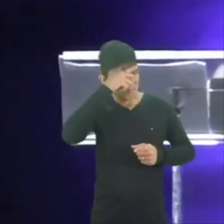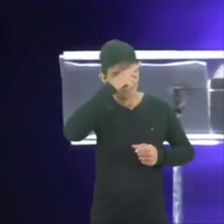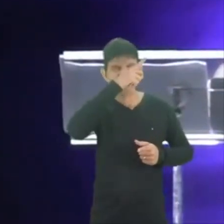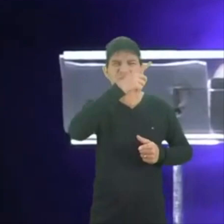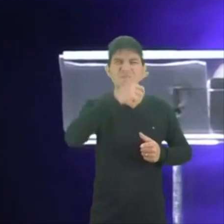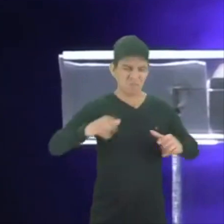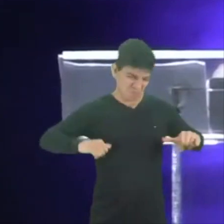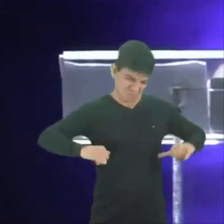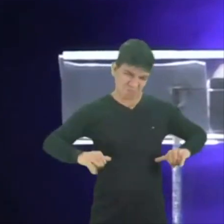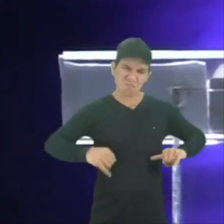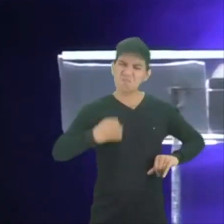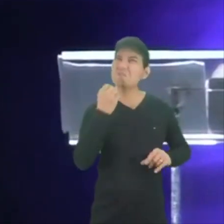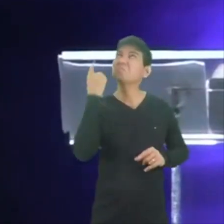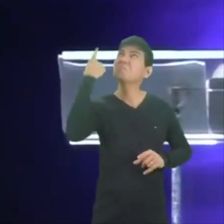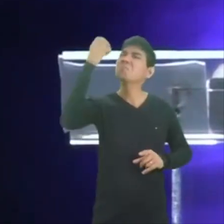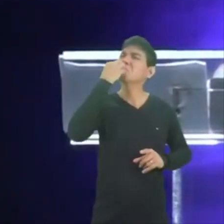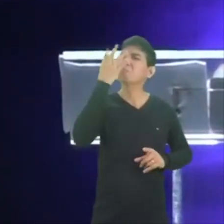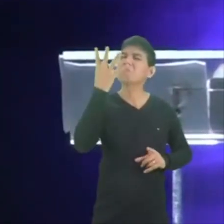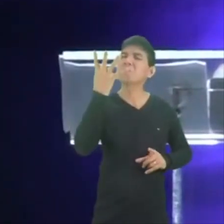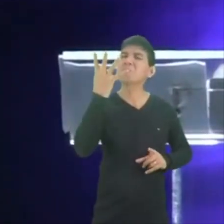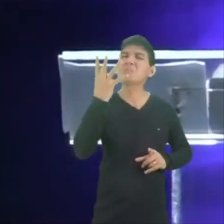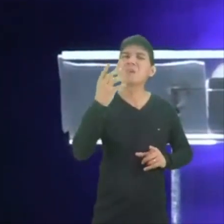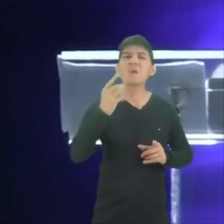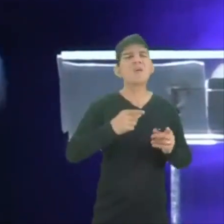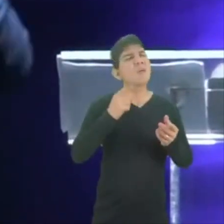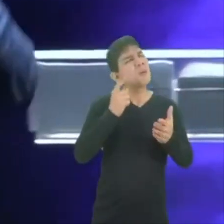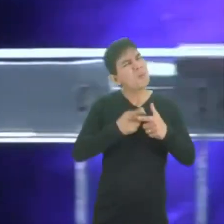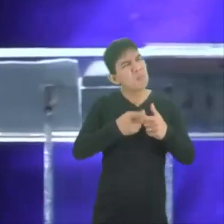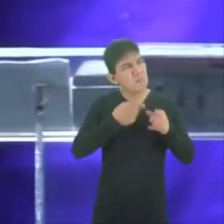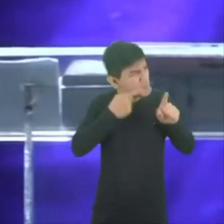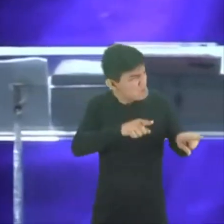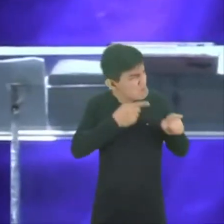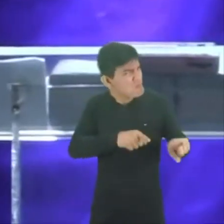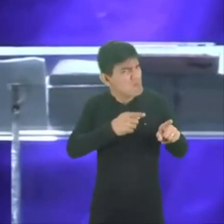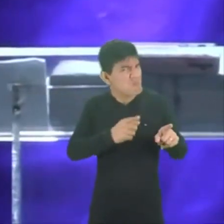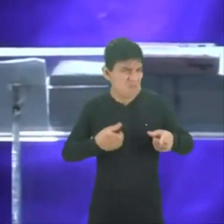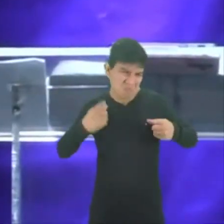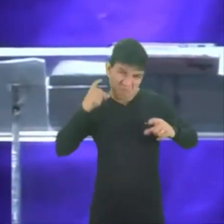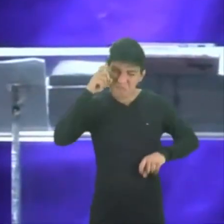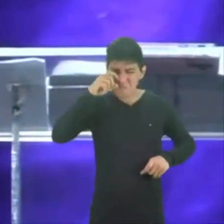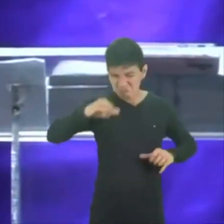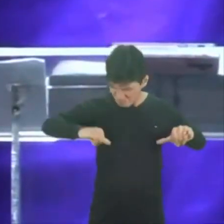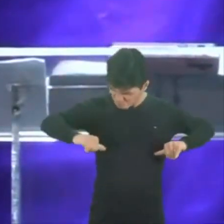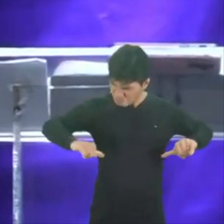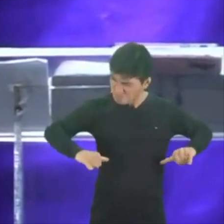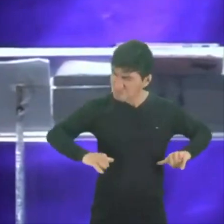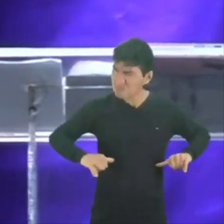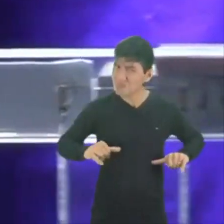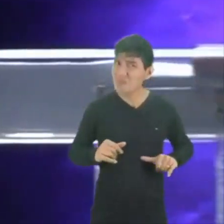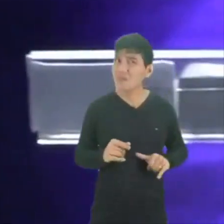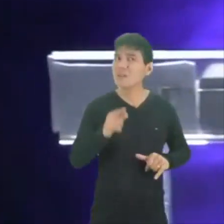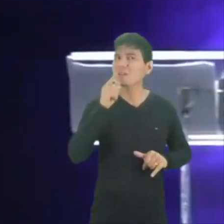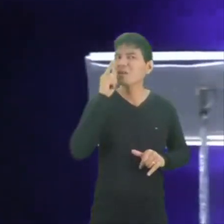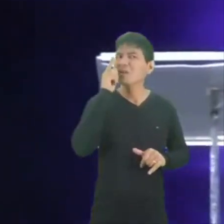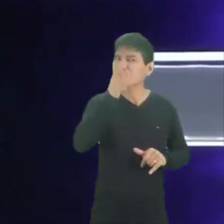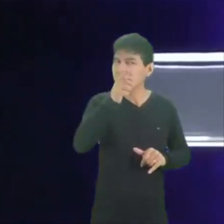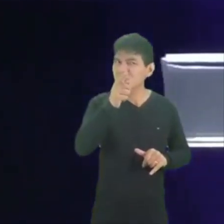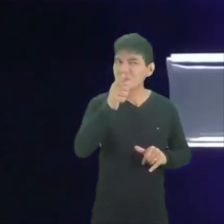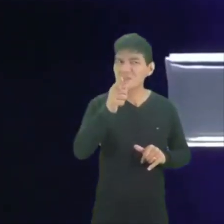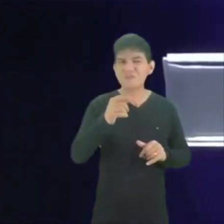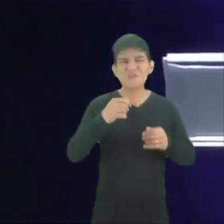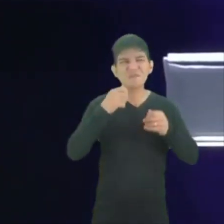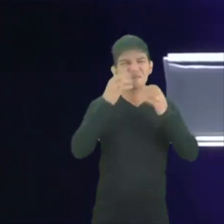Se Deus é tão bom, por que nós somos perseguidos? Por que nós passamos sofrimentos? E você explicar isso para uma